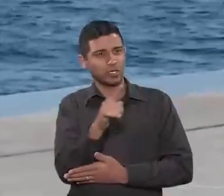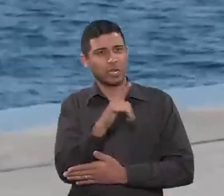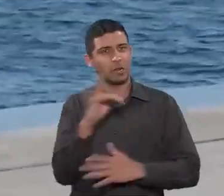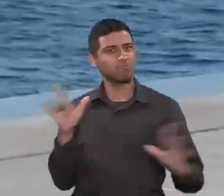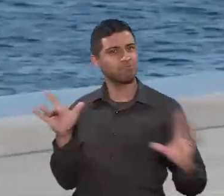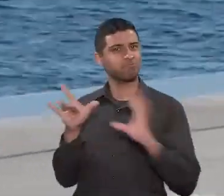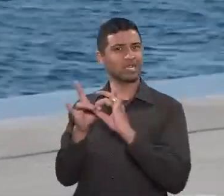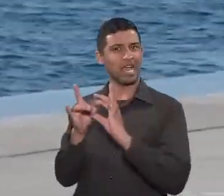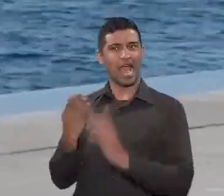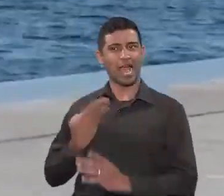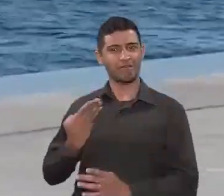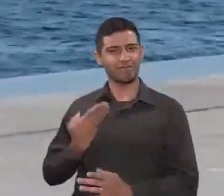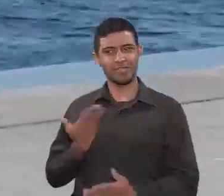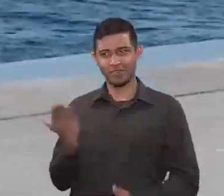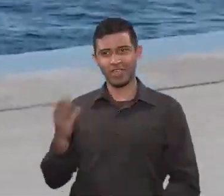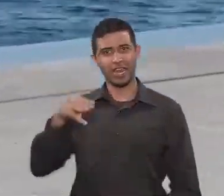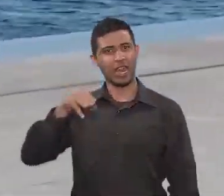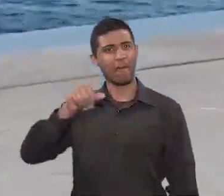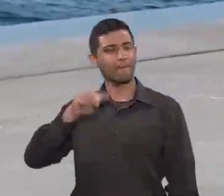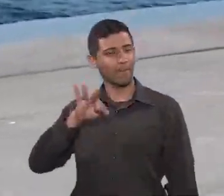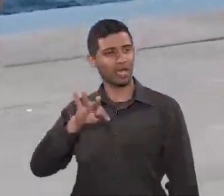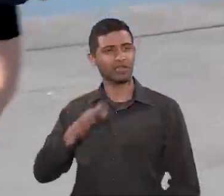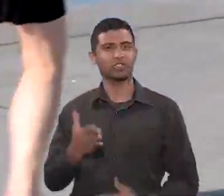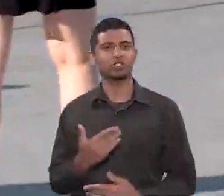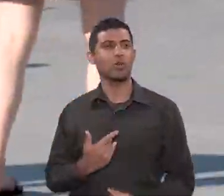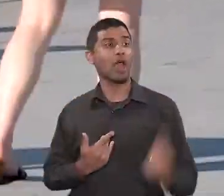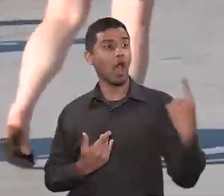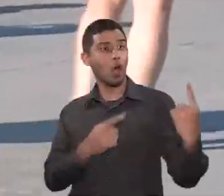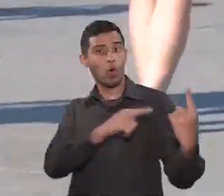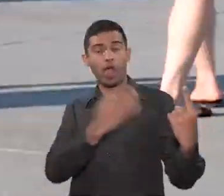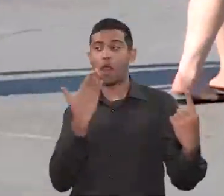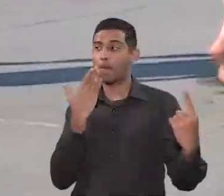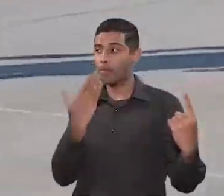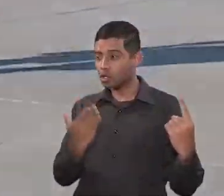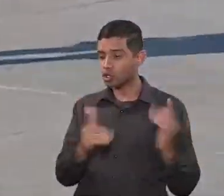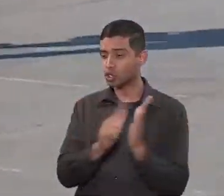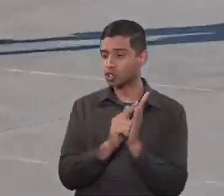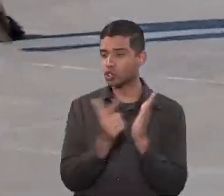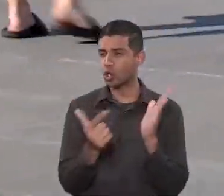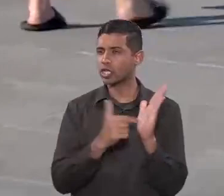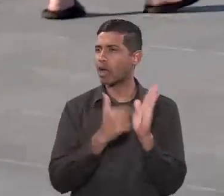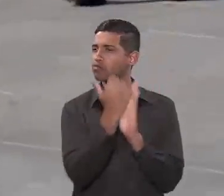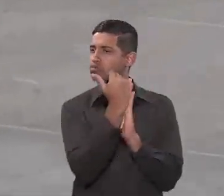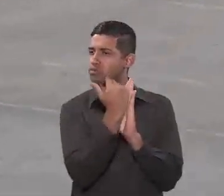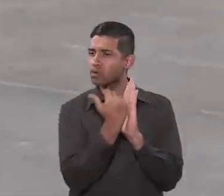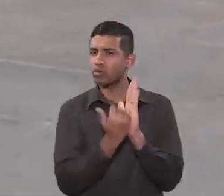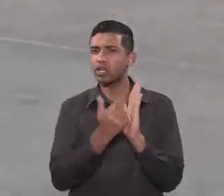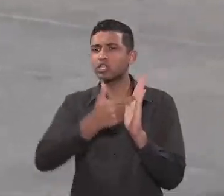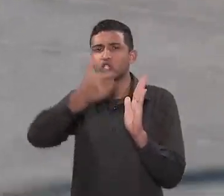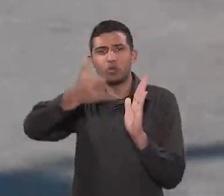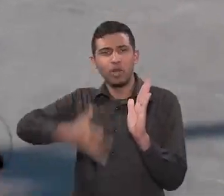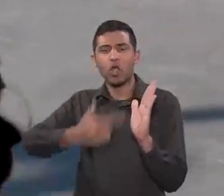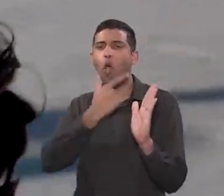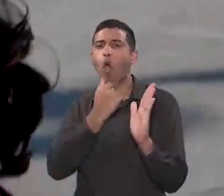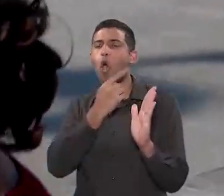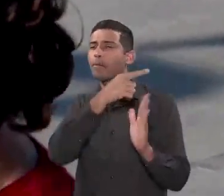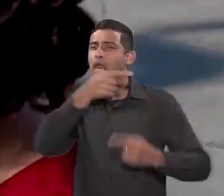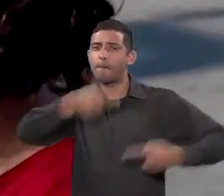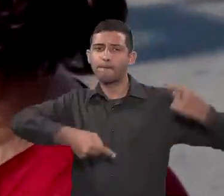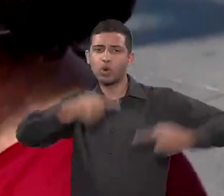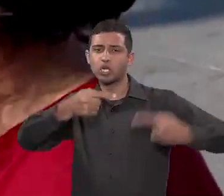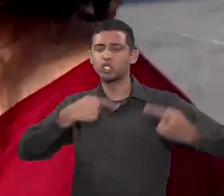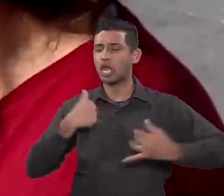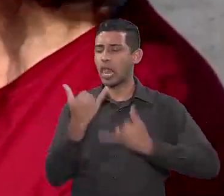Matt, e aí um deles apresentou uma matéria de jornal que dizia que um político brincou que